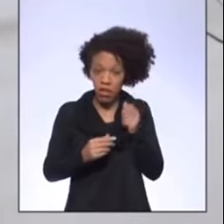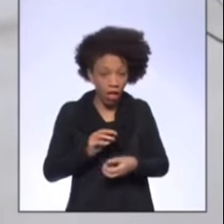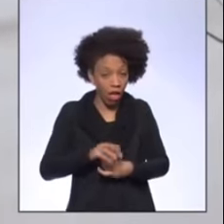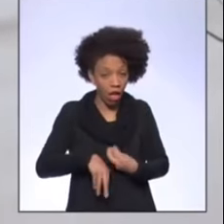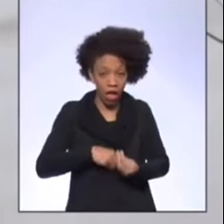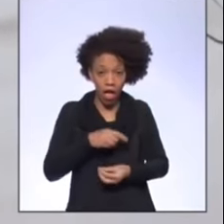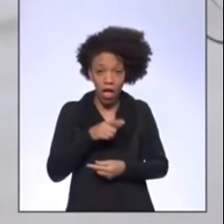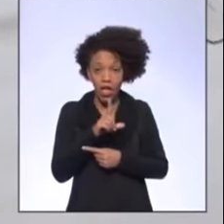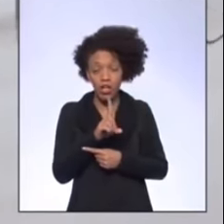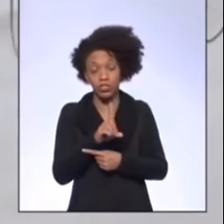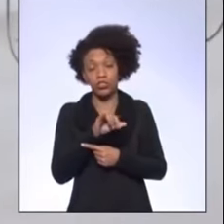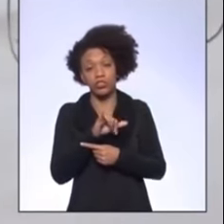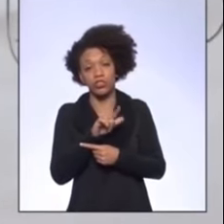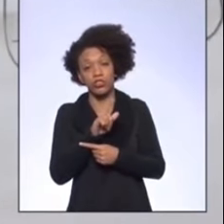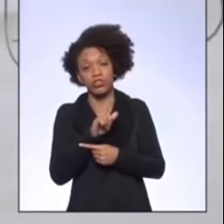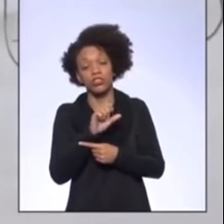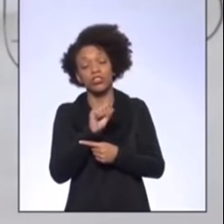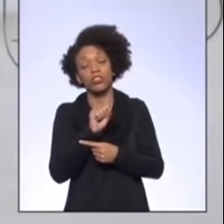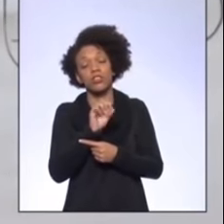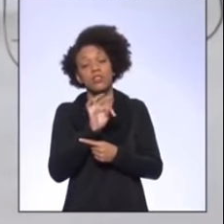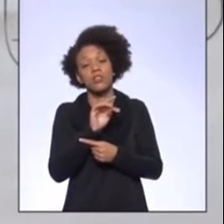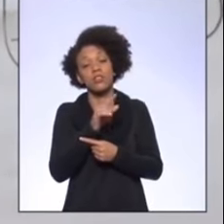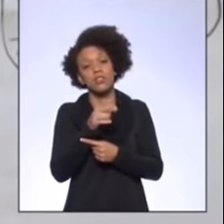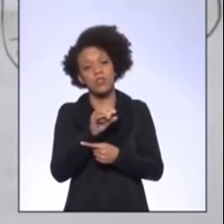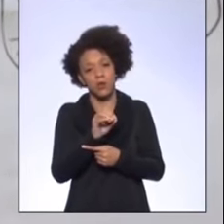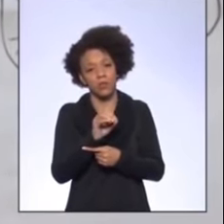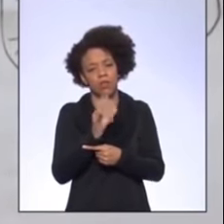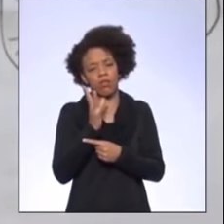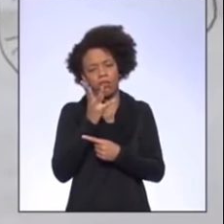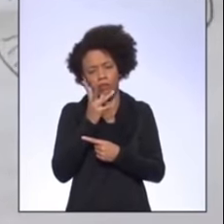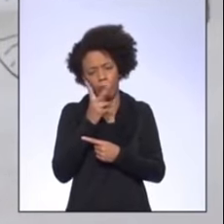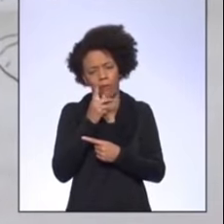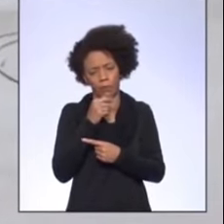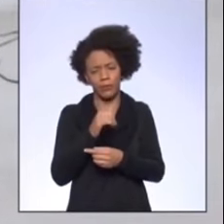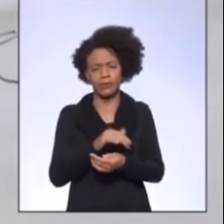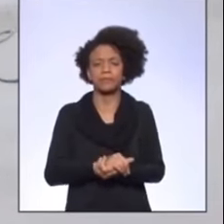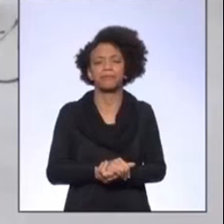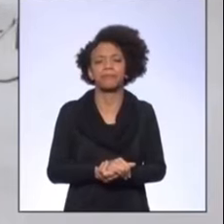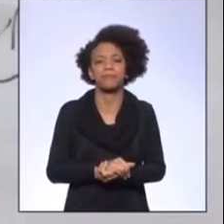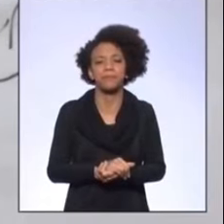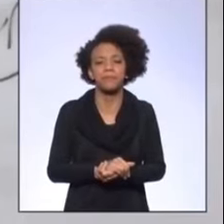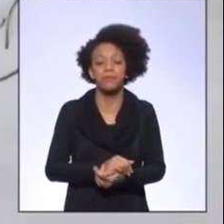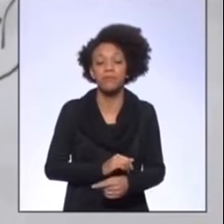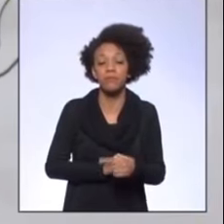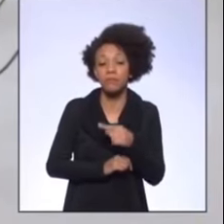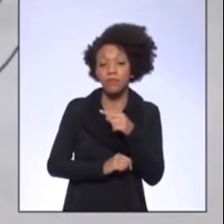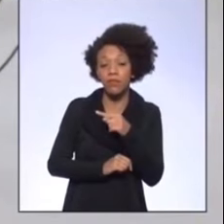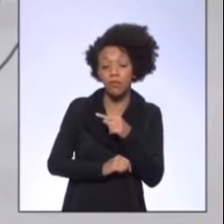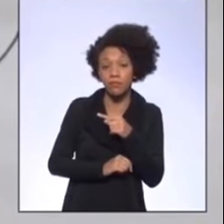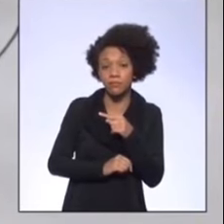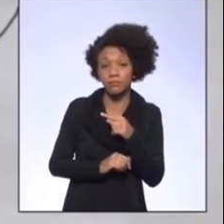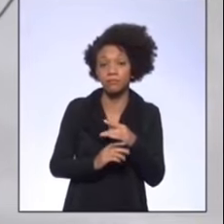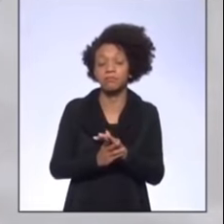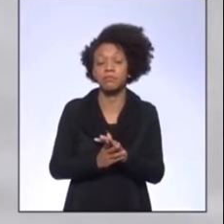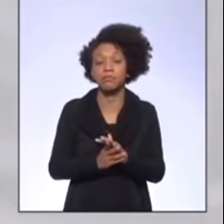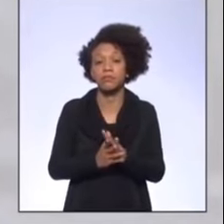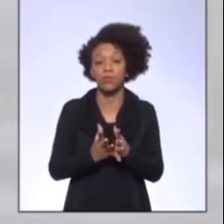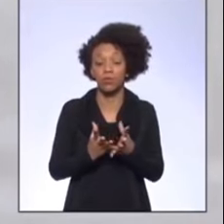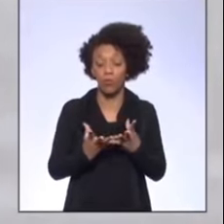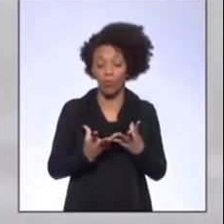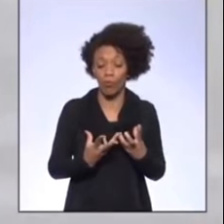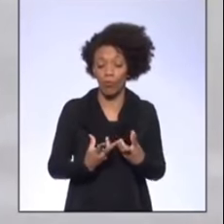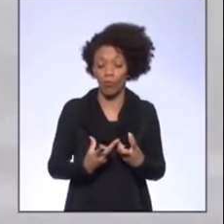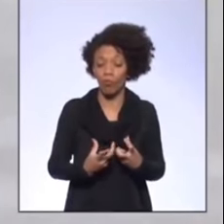aqui. Tá bom? E demora. Então aqui, ó, intestino delgado aqui. Aqui, gente, vai ser absorvido todos